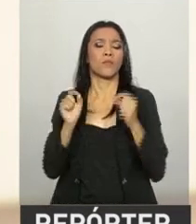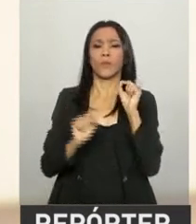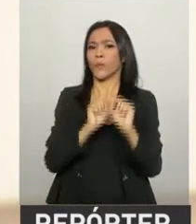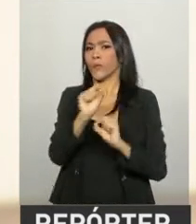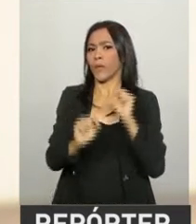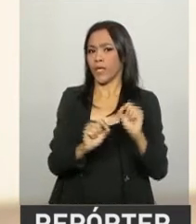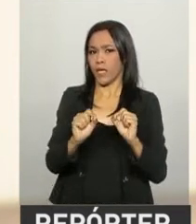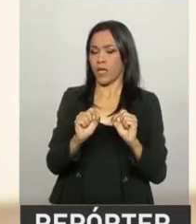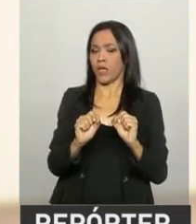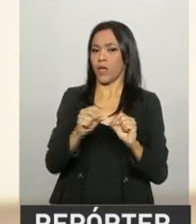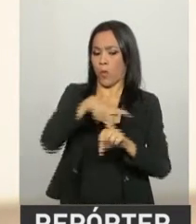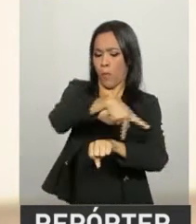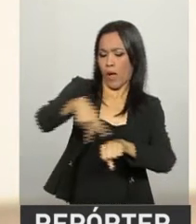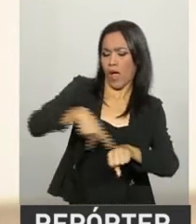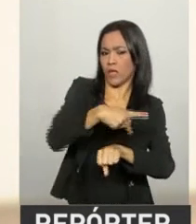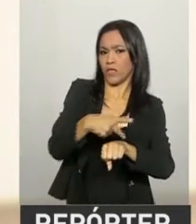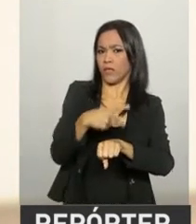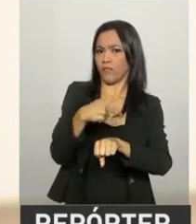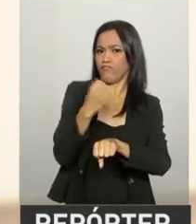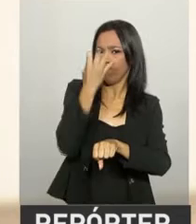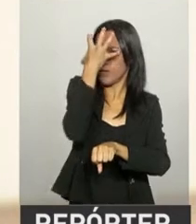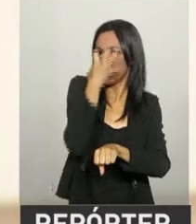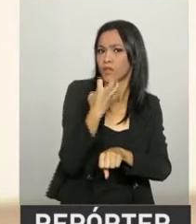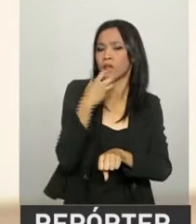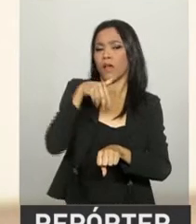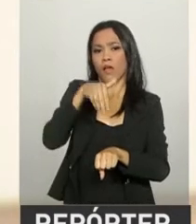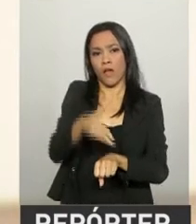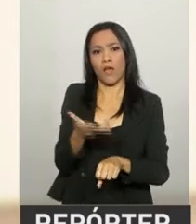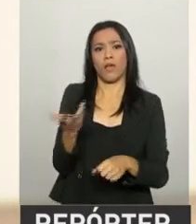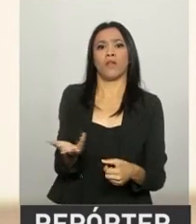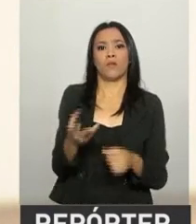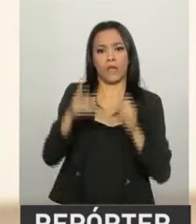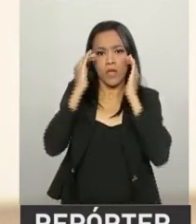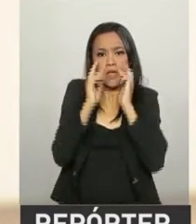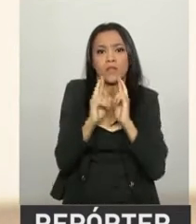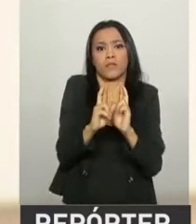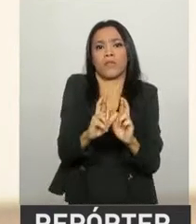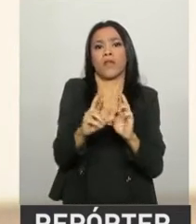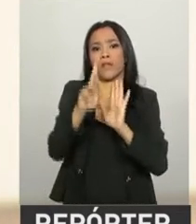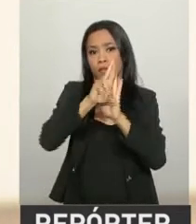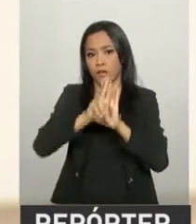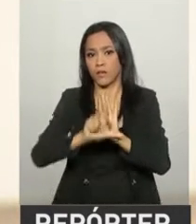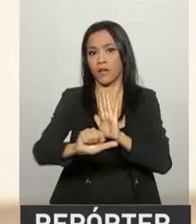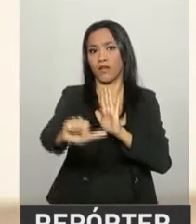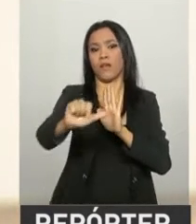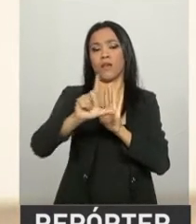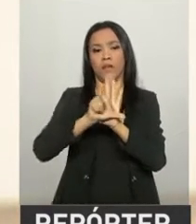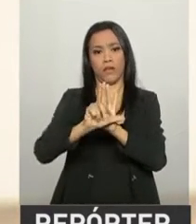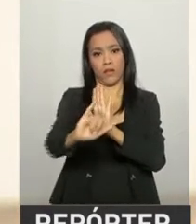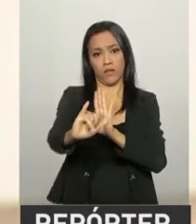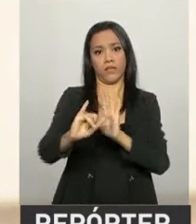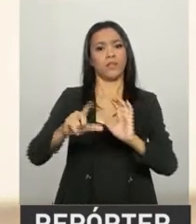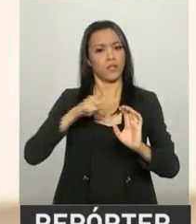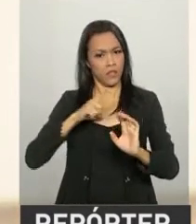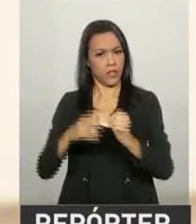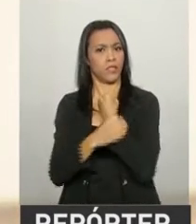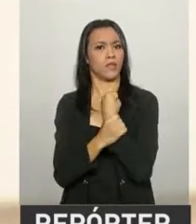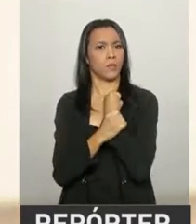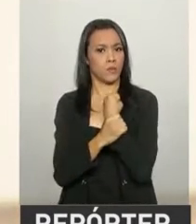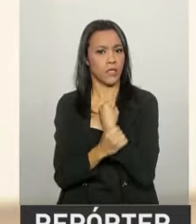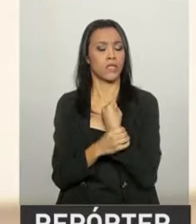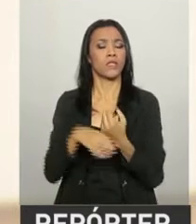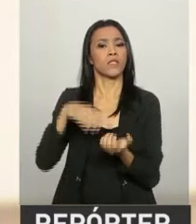país sério, um país que há correção, que há respeito, que há segurança jurídica, que